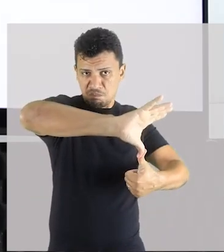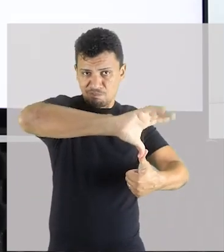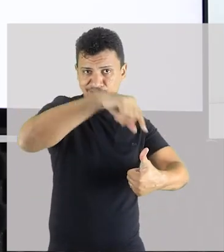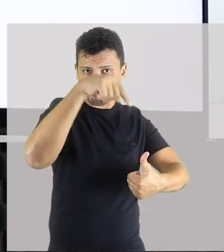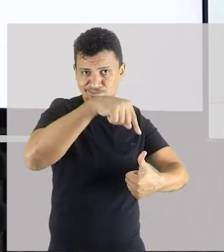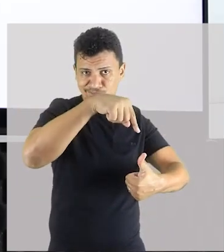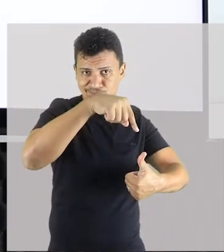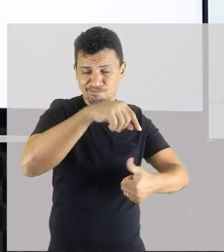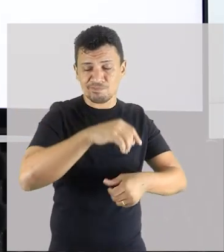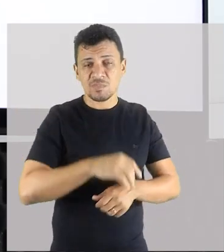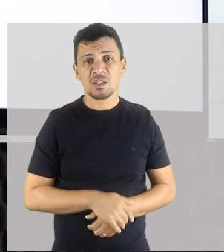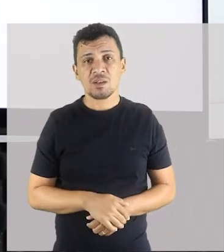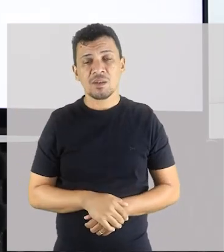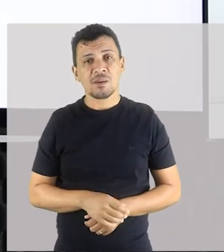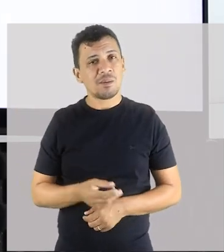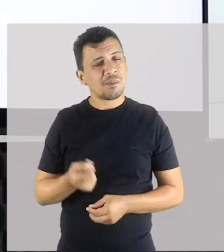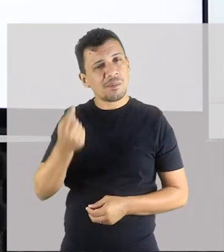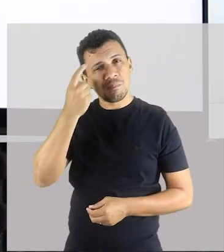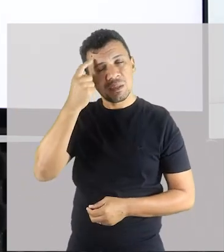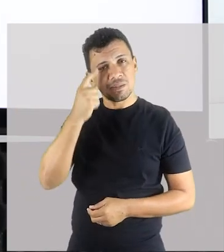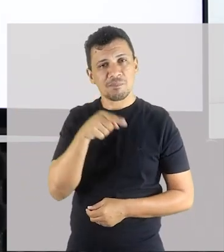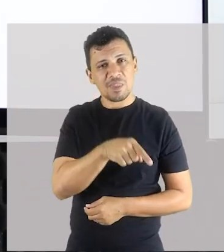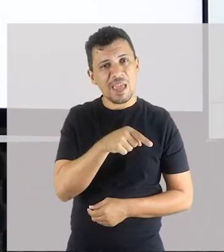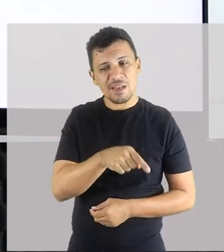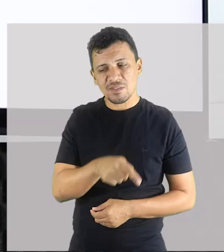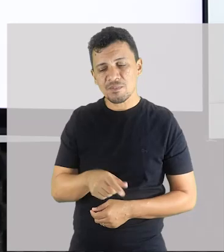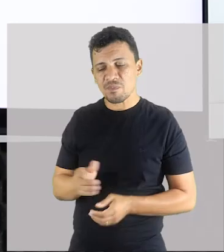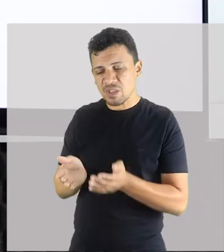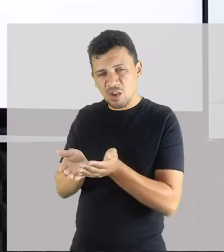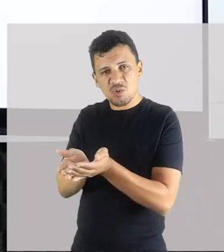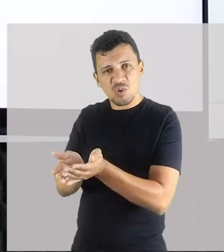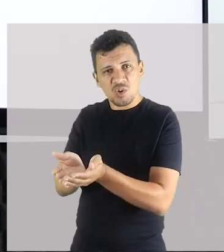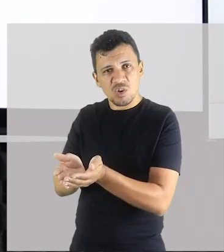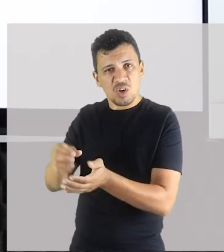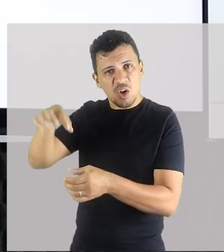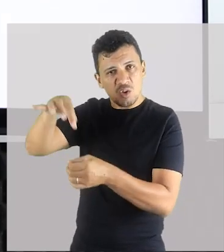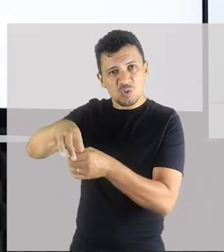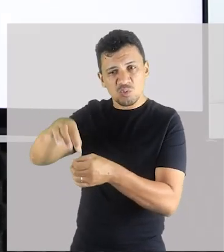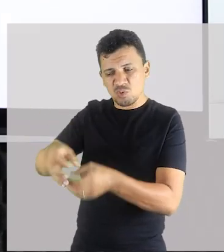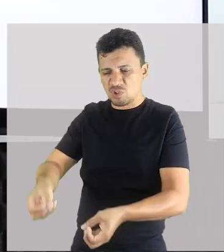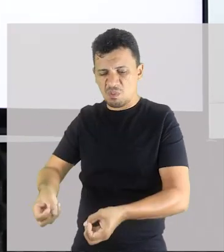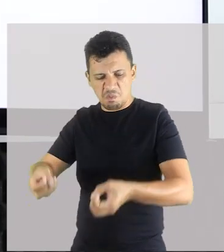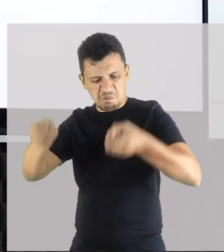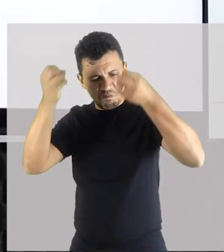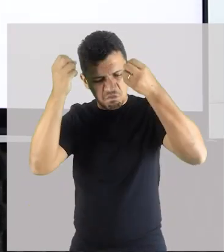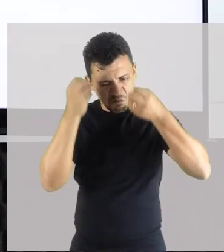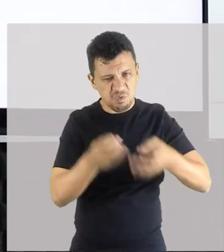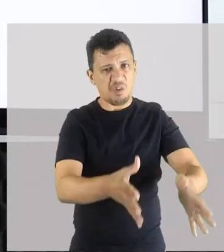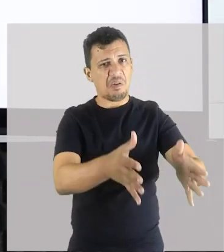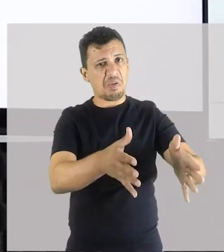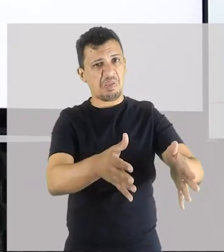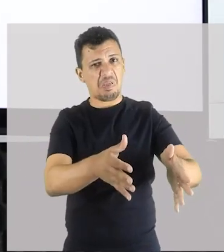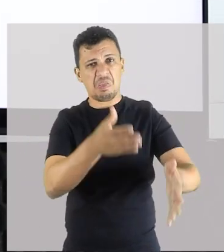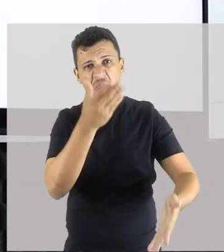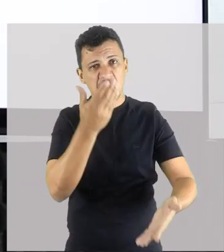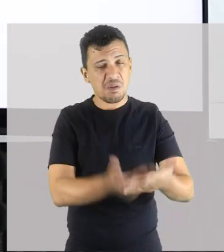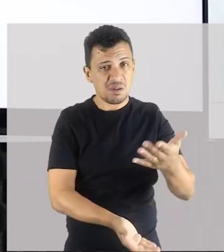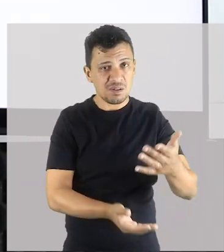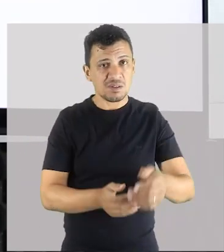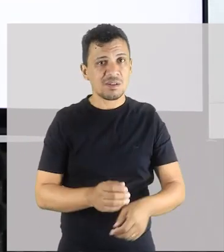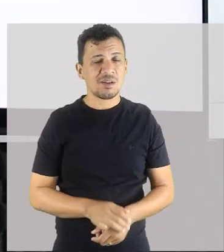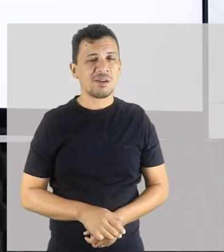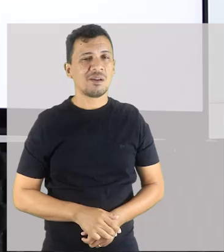gente. Eles jogaram o carregamento de chá, né, nessa festa do chá de Boston, no mar, estragou. E